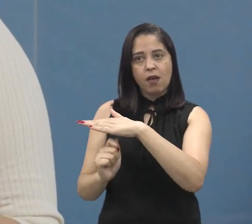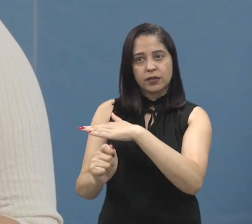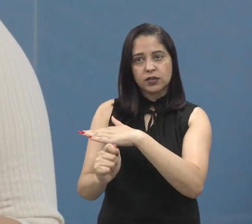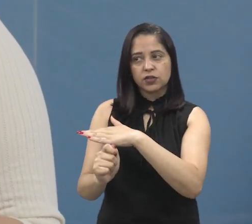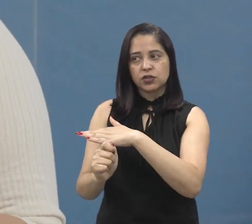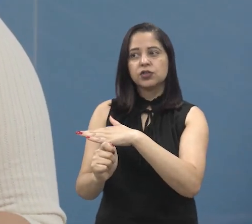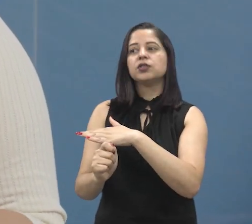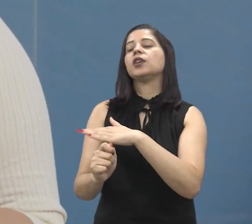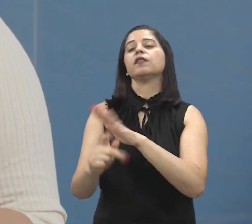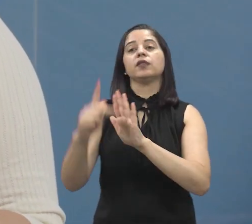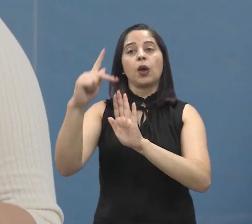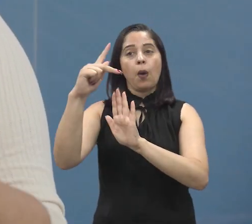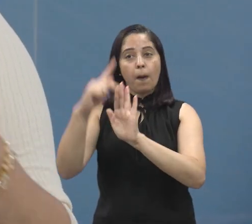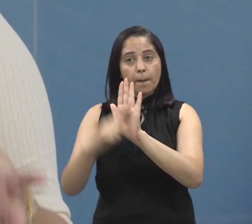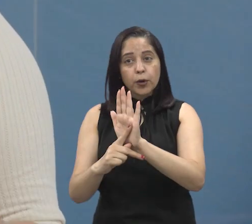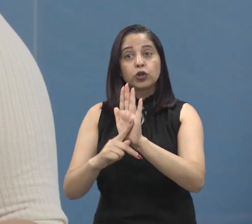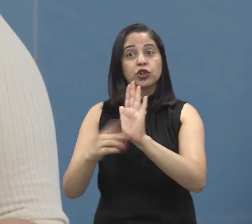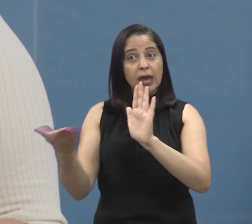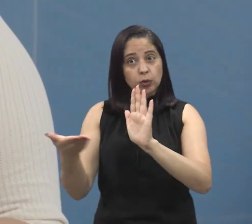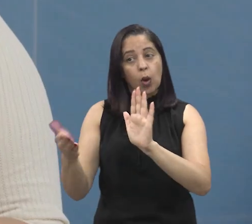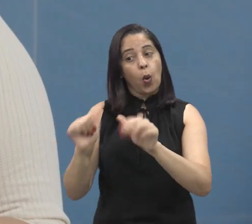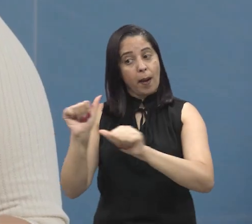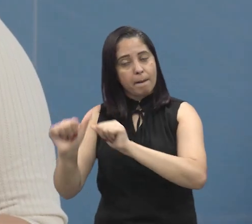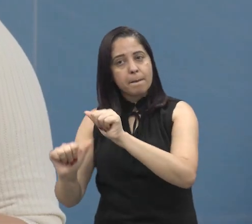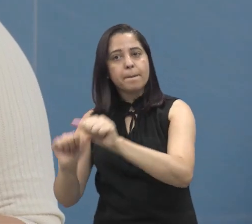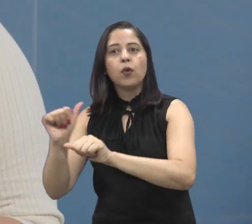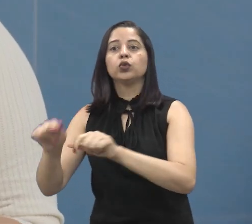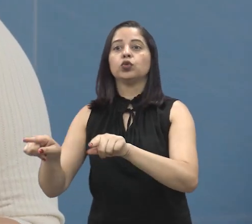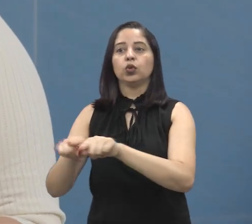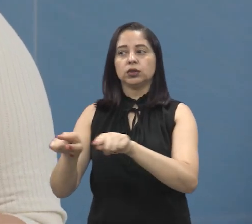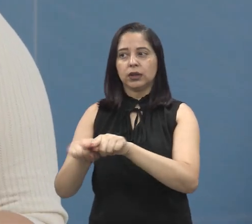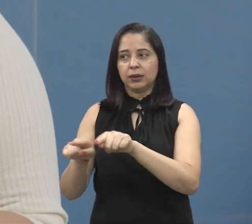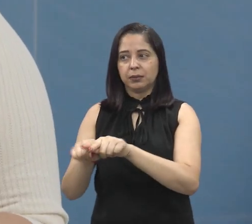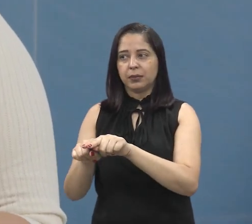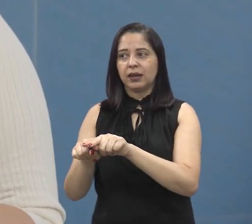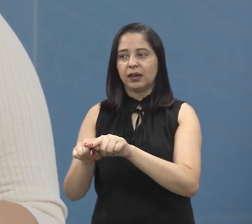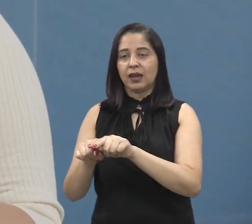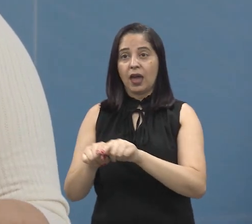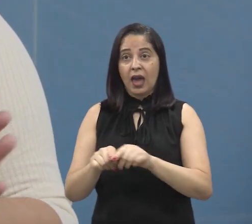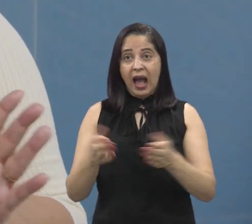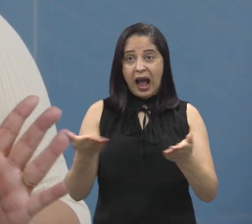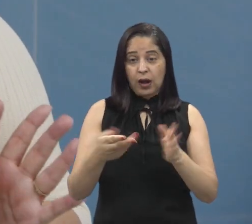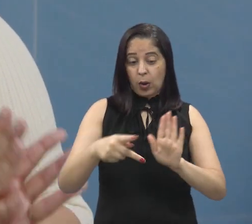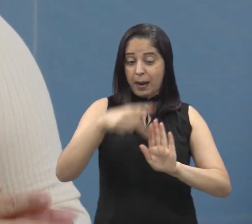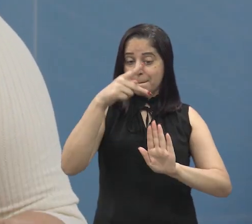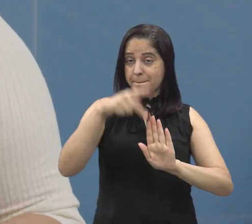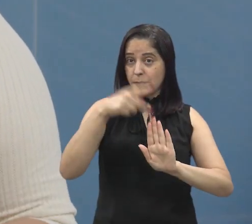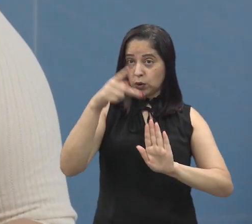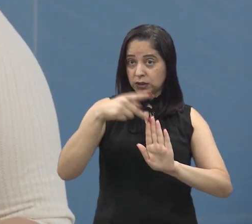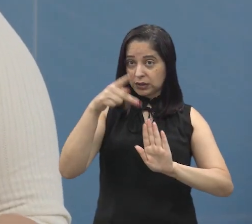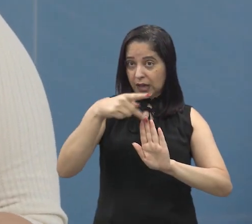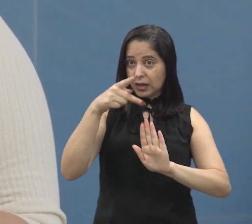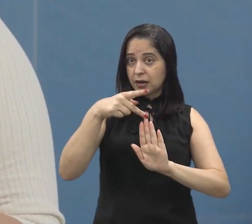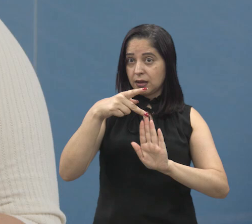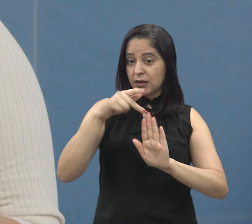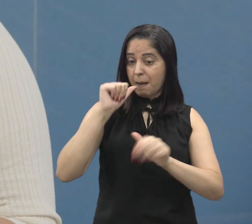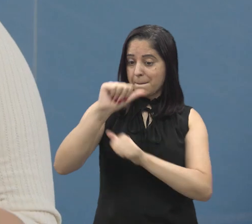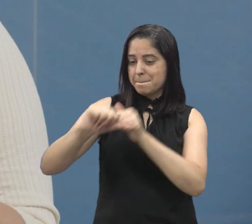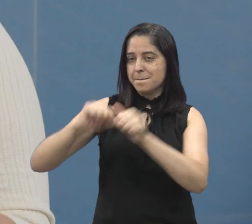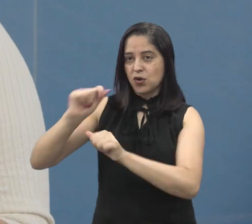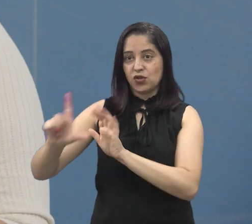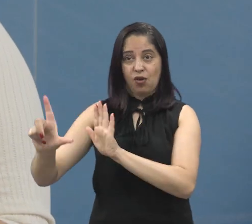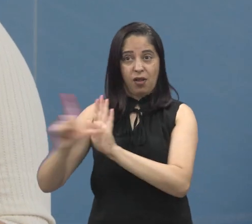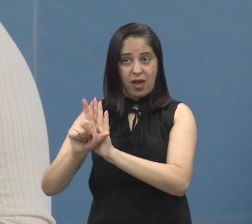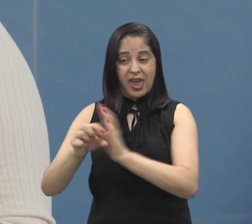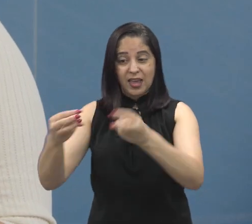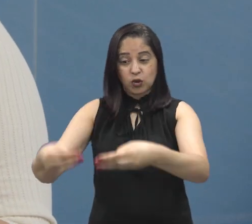do turismo, né? O nosso programa de regionalização está mudando, hoje não é mais uma portaria do Ministério, né? Tem